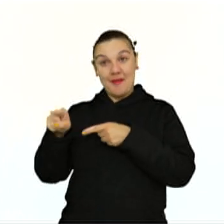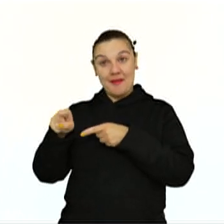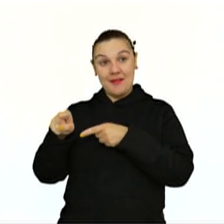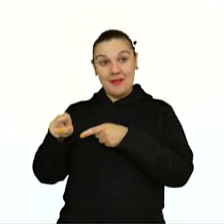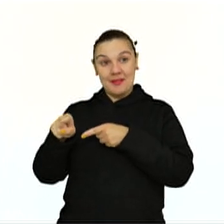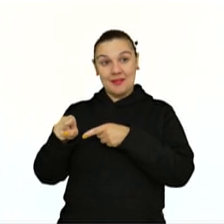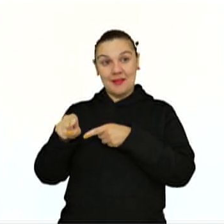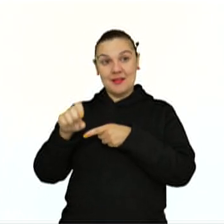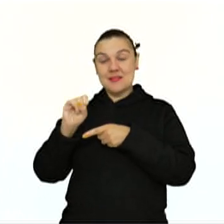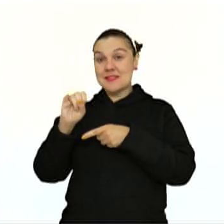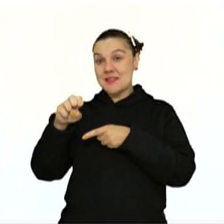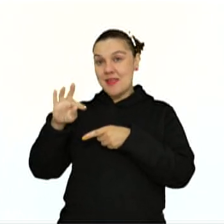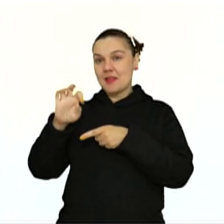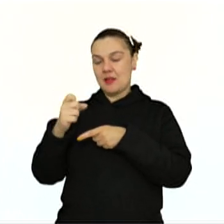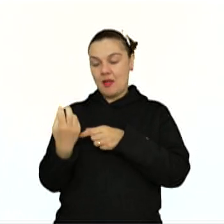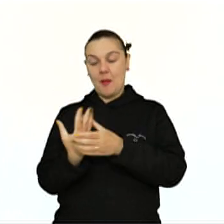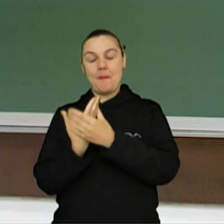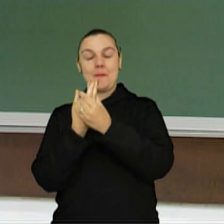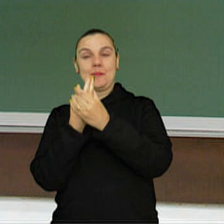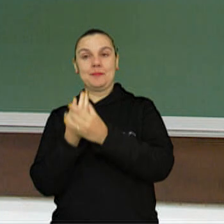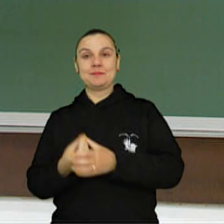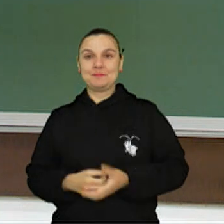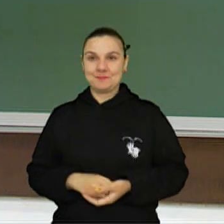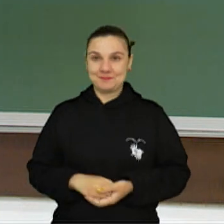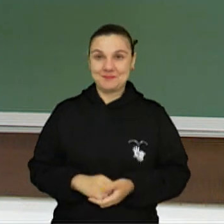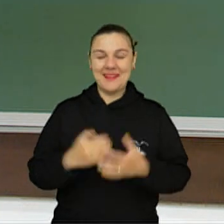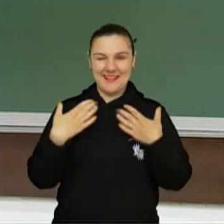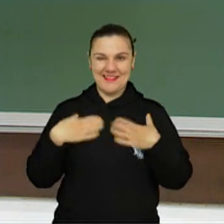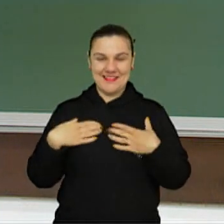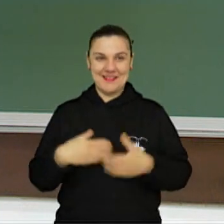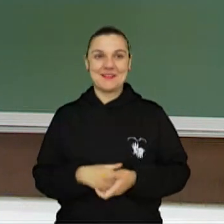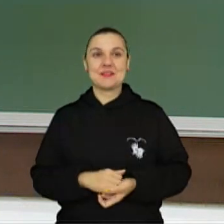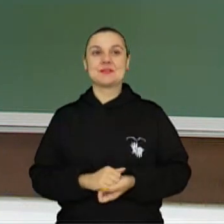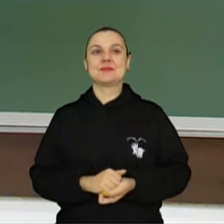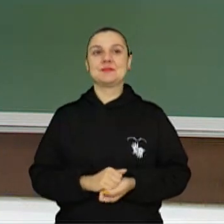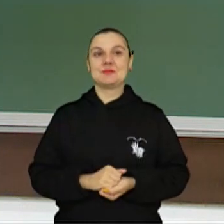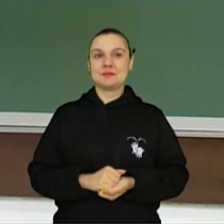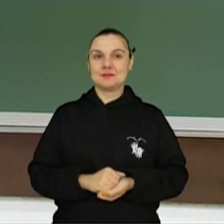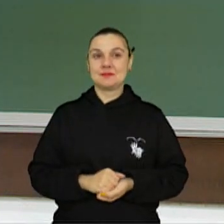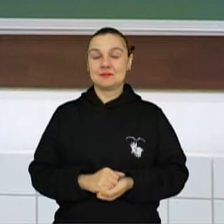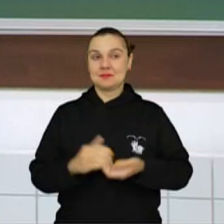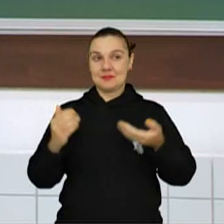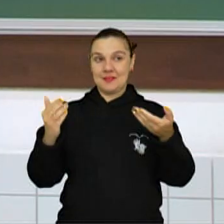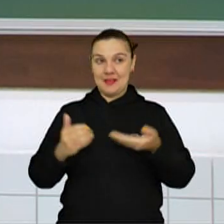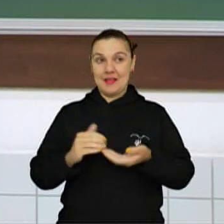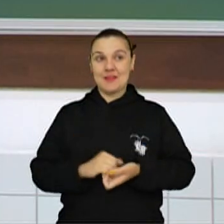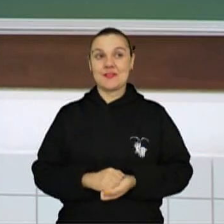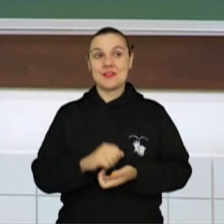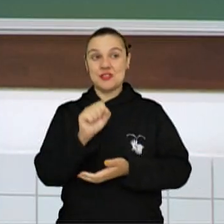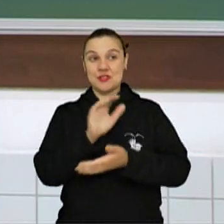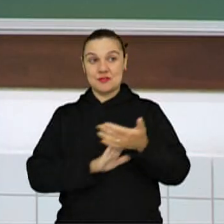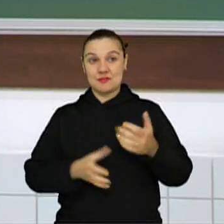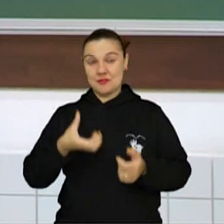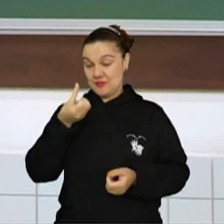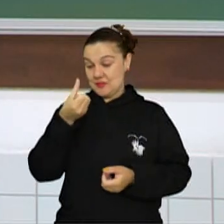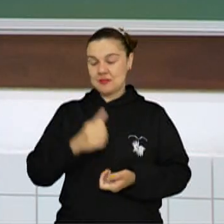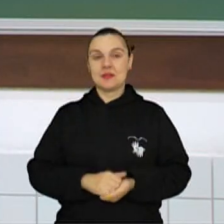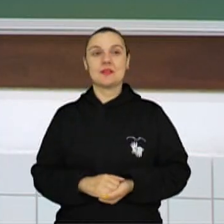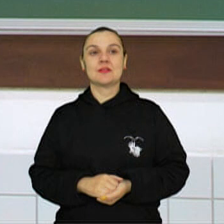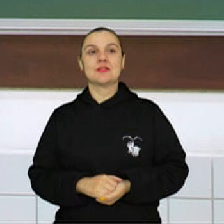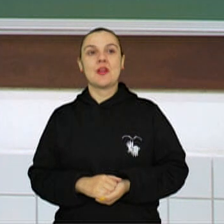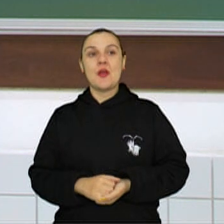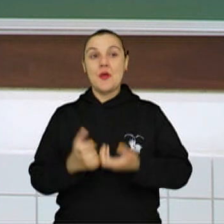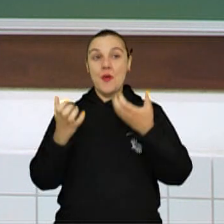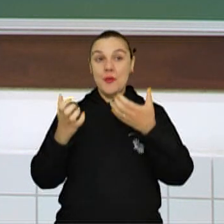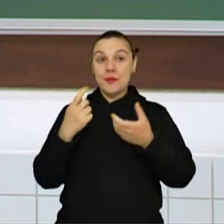Oscar, siente, porque é mais de um, são eles. Tranquilo? Muito bem, agora sim vamos para a atividade 6. Então, quero